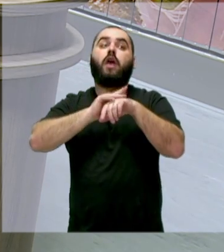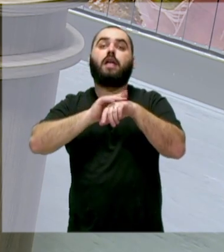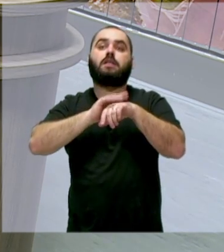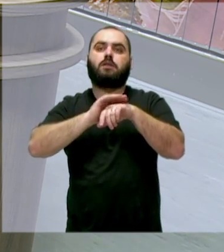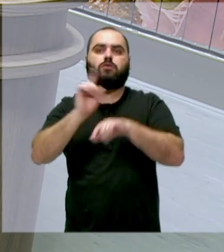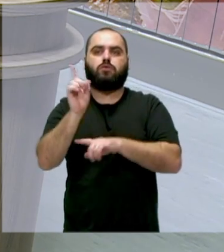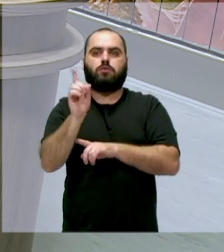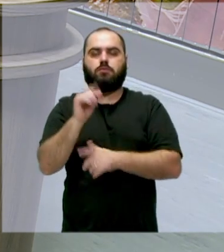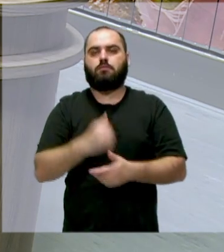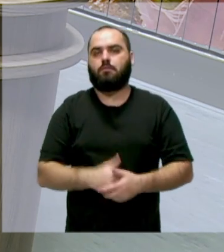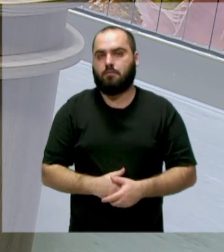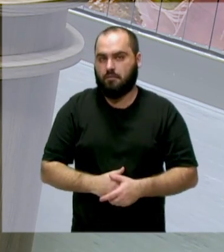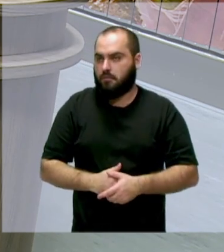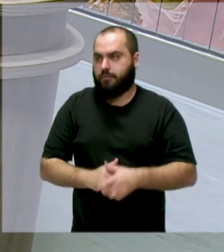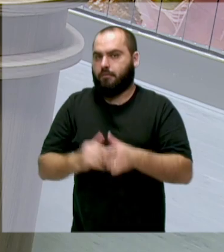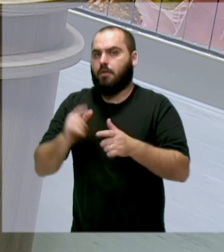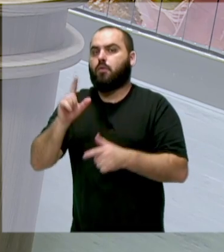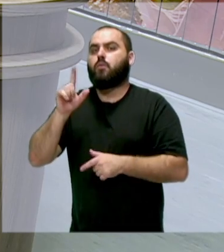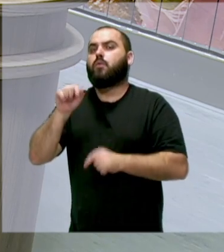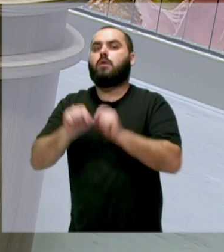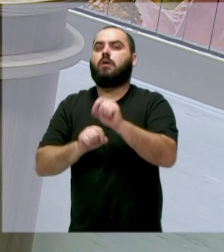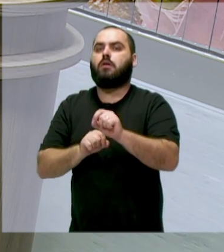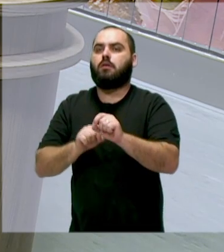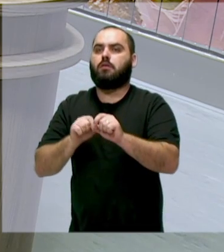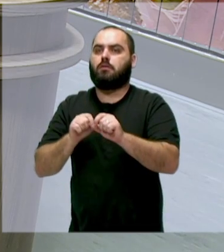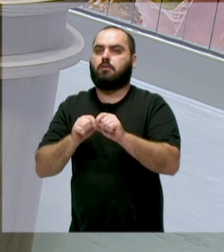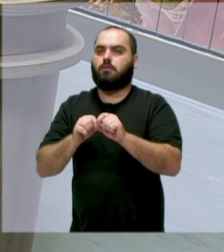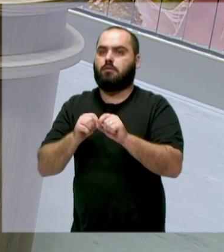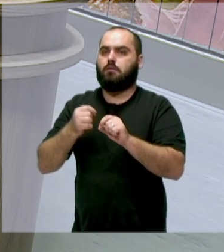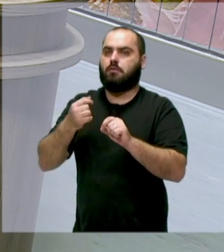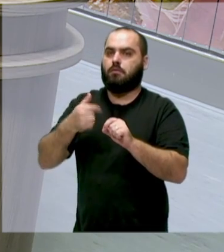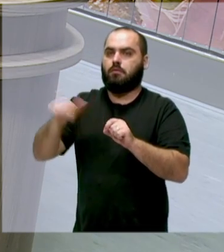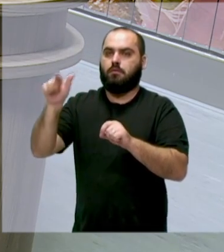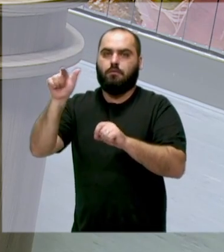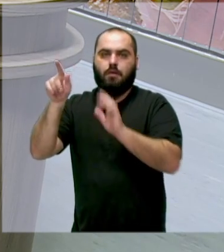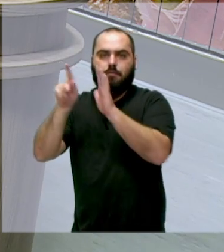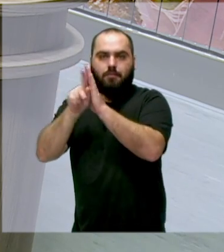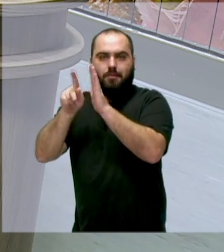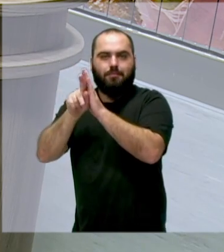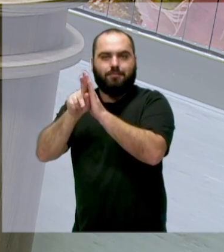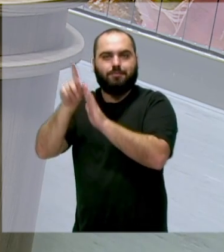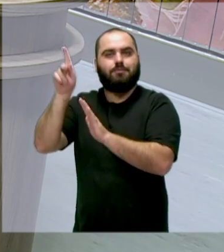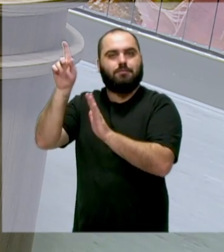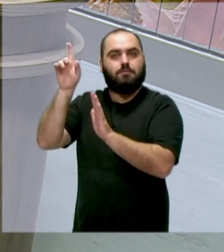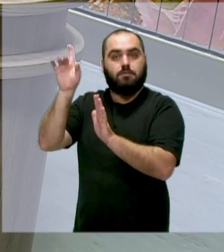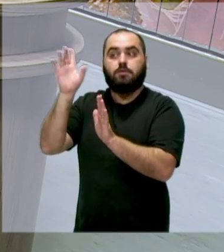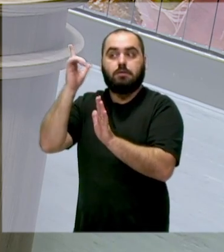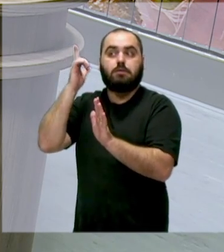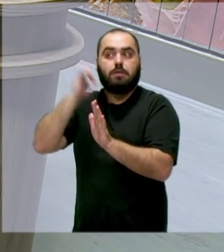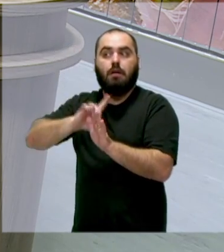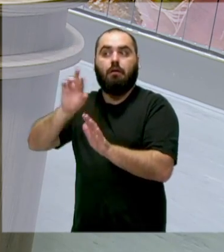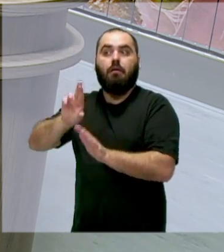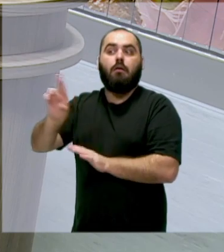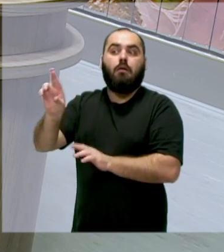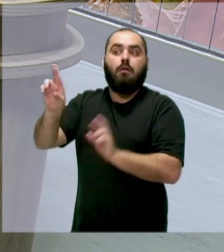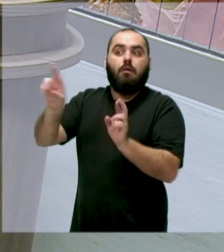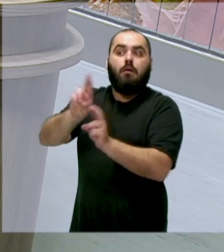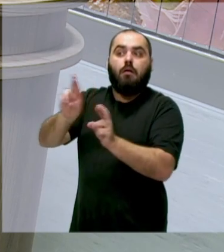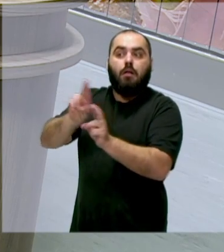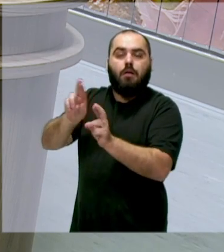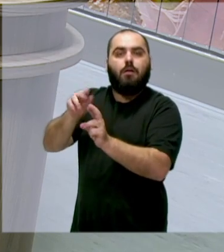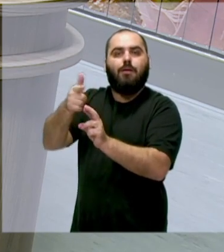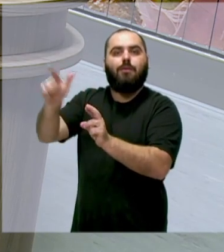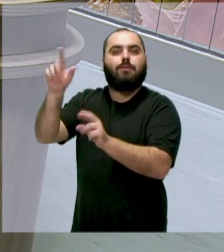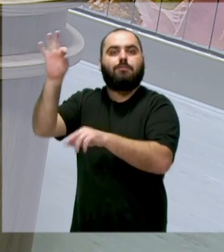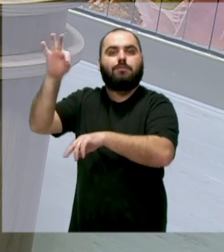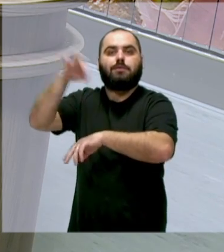Eles vão servir para que copulem com a outra mosquita, com a fêmea, né? e nasçam mosquitos que não transmitam a doença. Isso